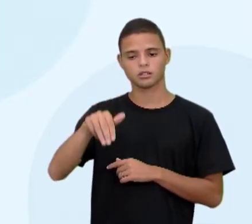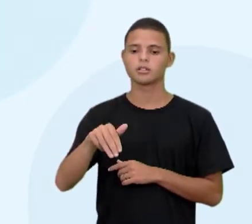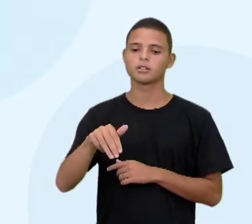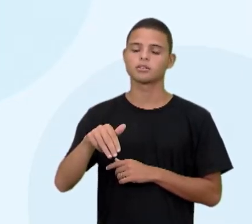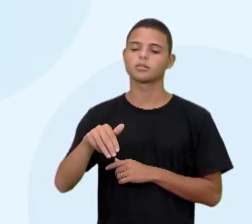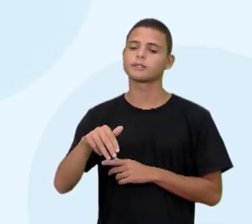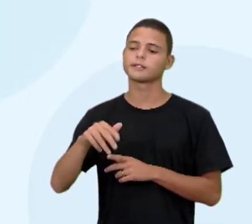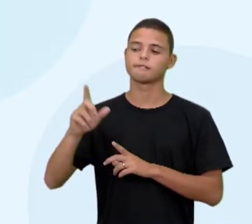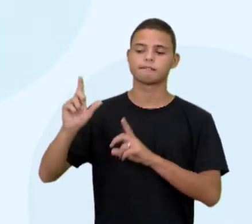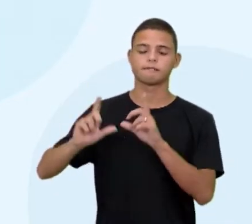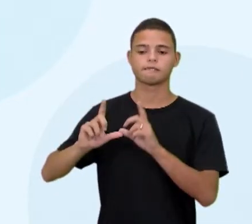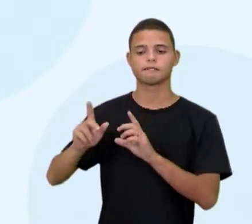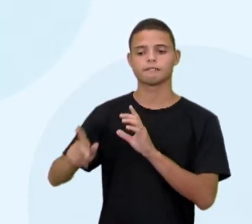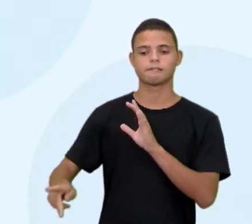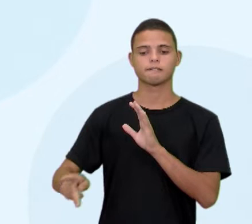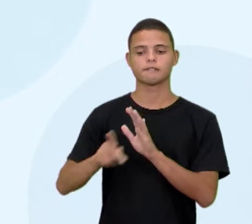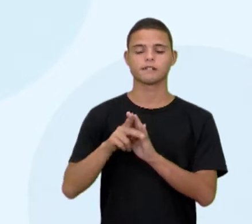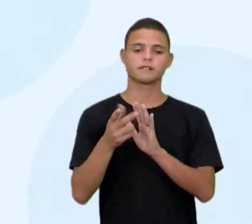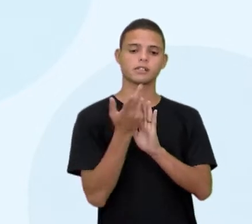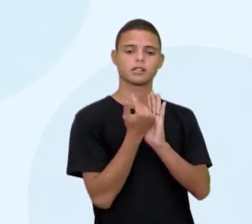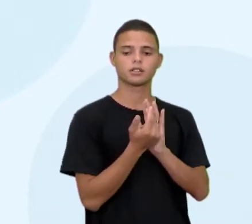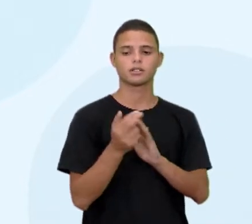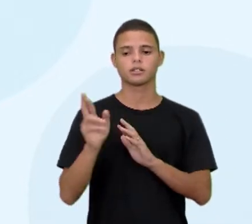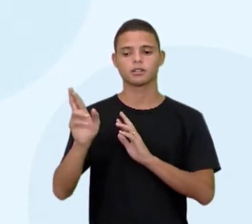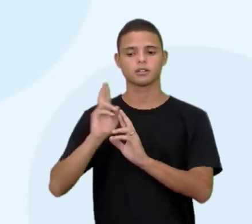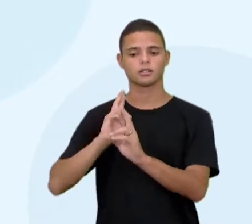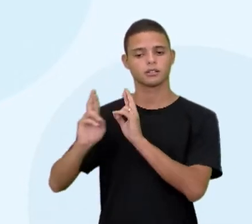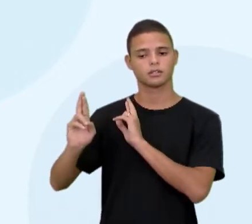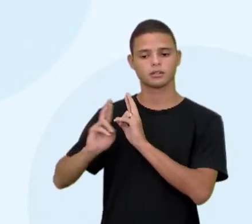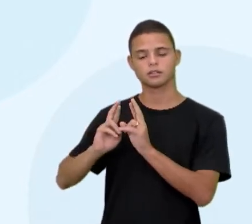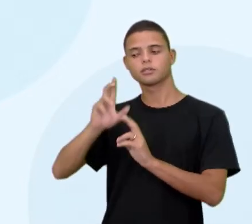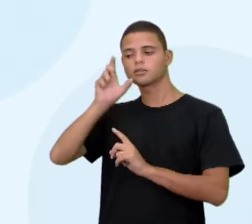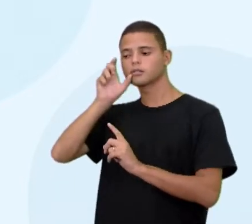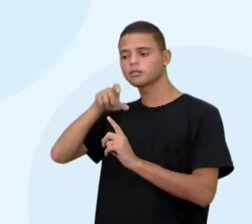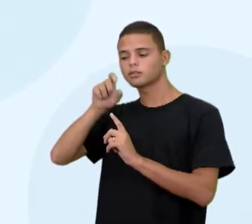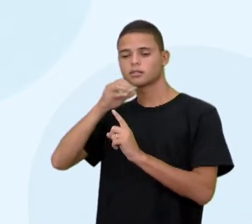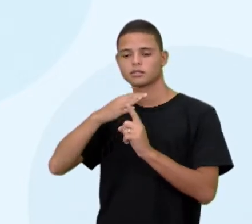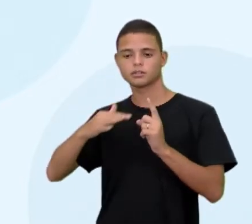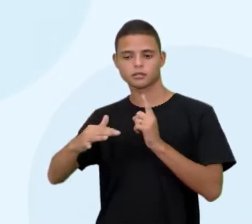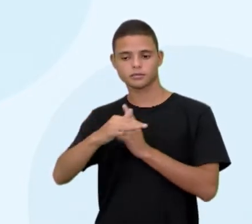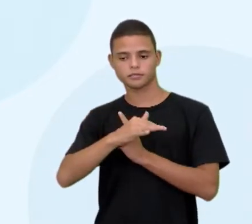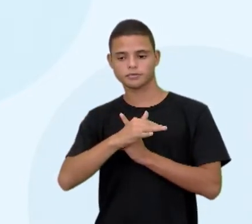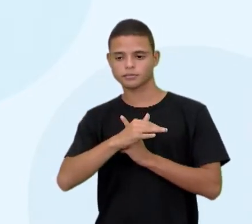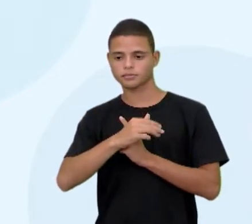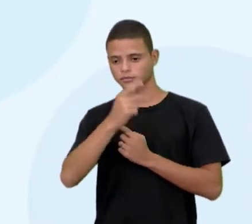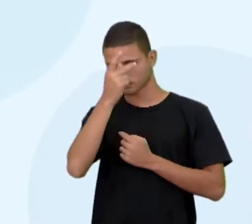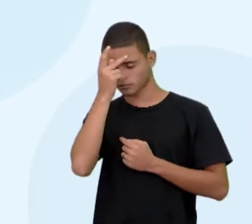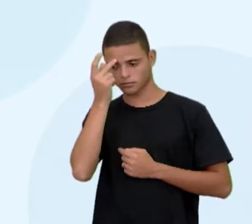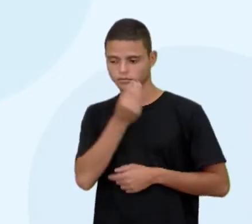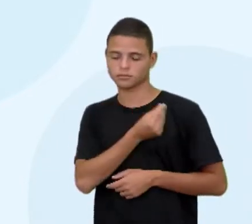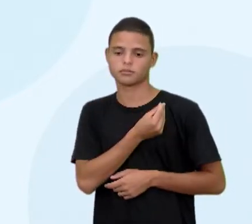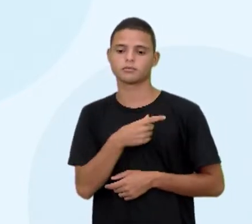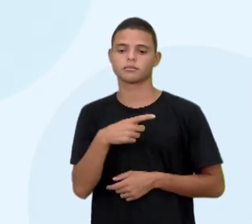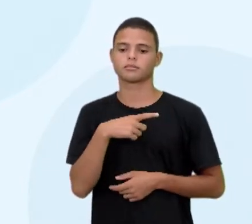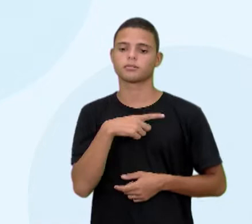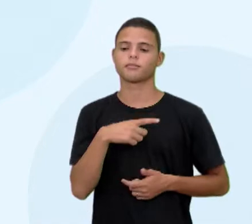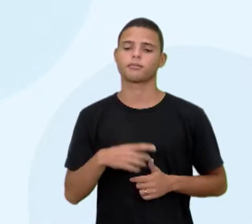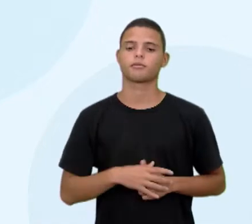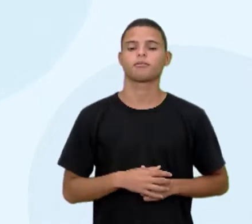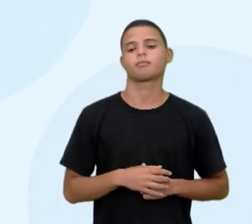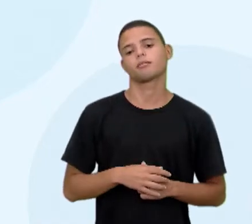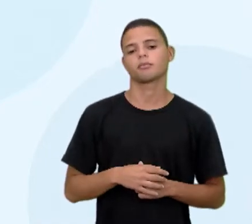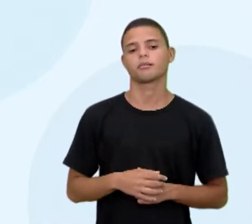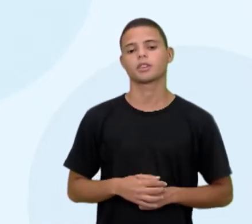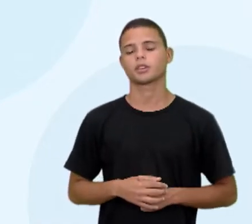As questões abordadas estão mais centradas em uma crítica social na qual o leitor está inserido. Então a gente tem aí